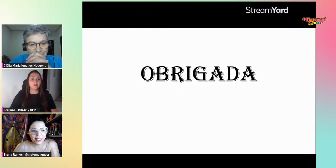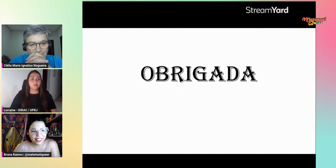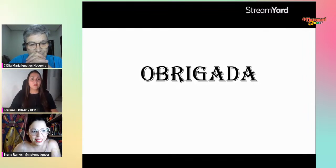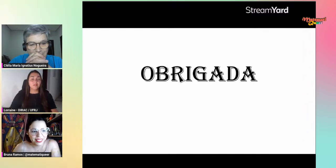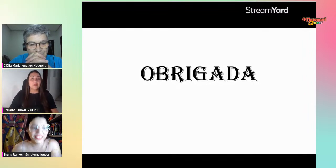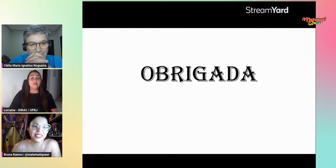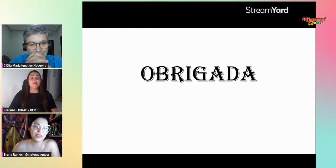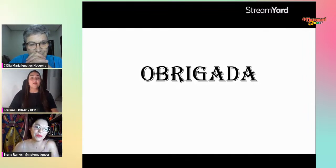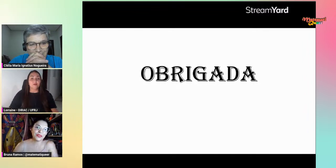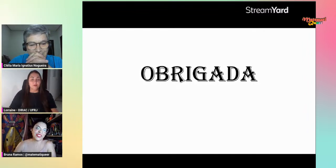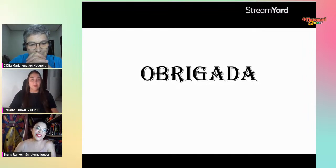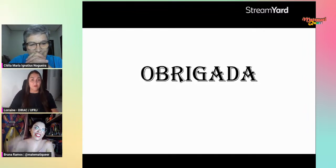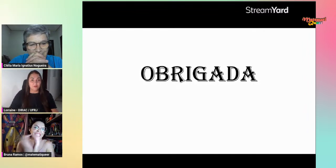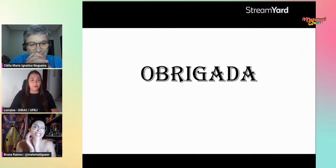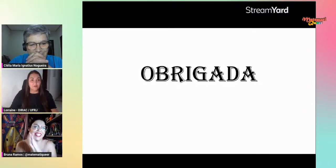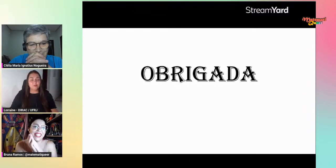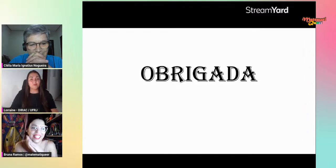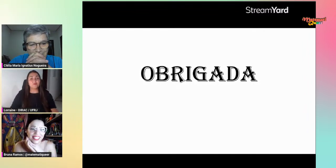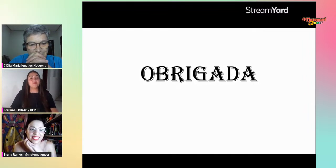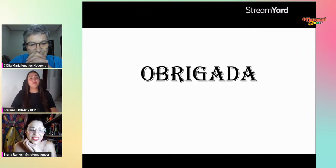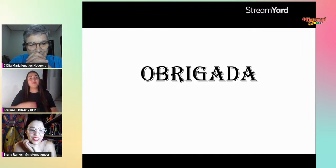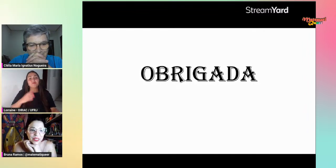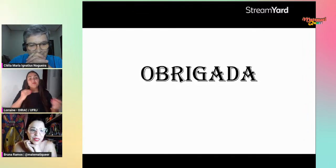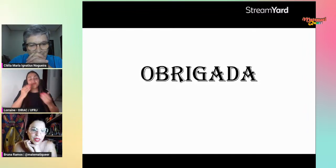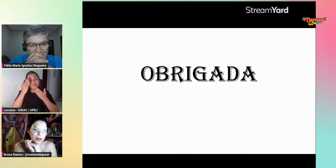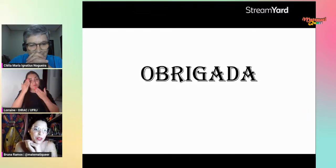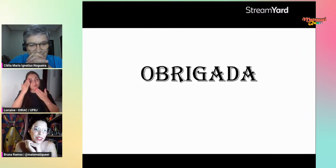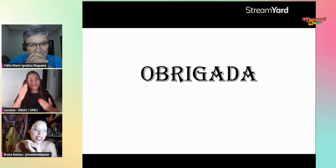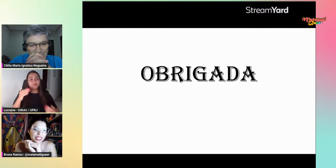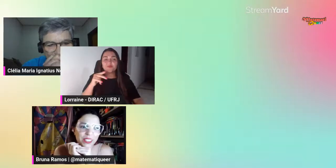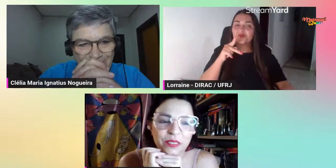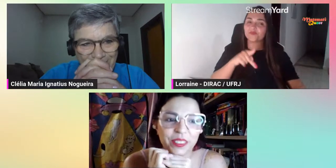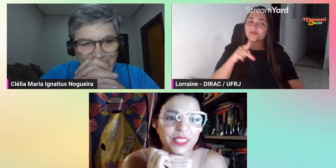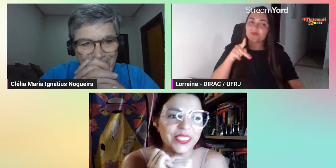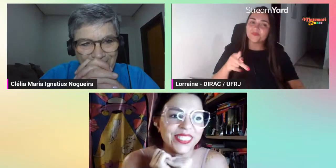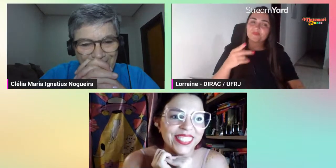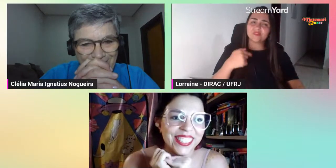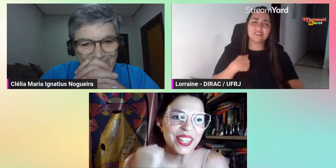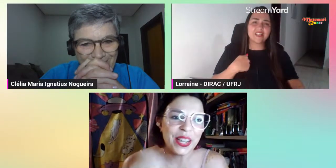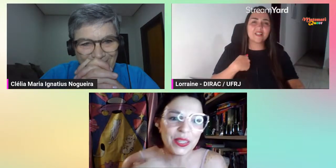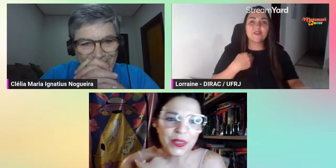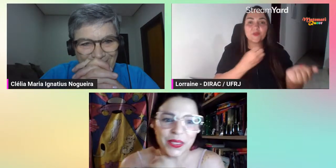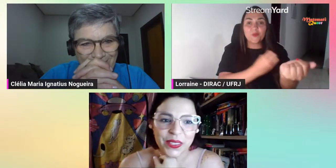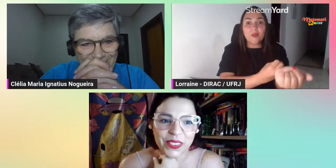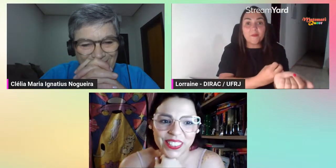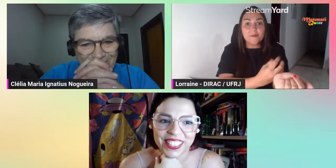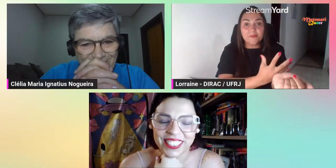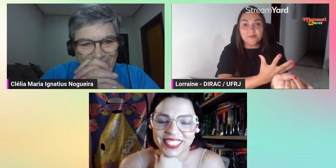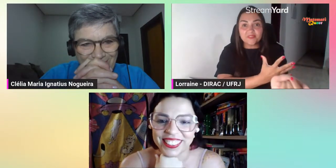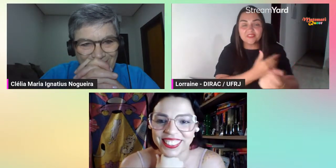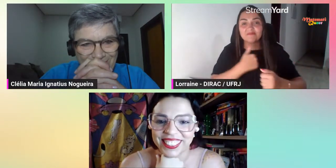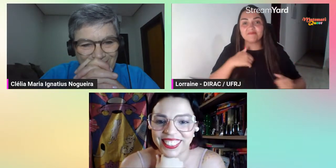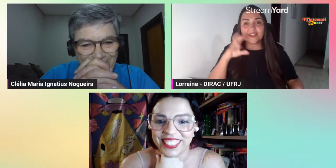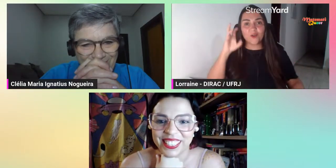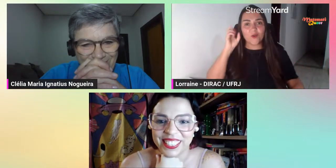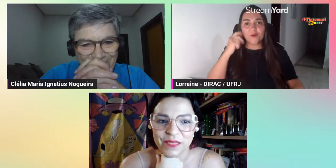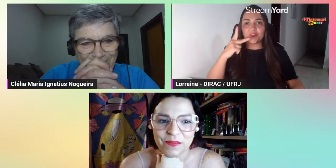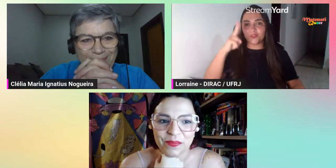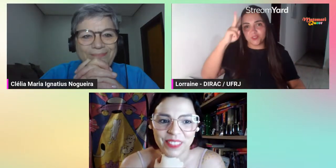Muito obrigada, professora Clélia. Nossa, fiquei emocionada aqui ouvindo a sua história.